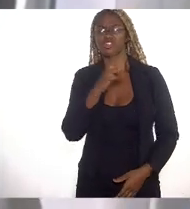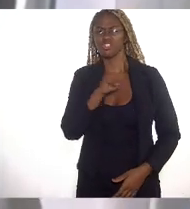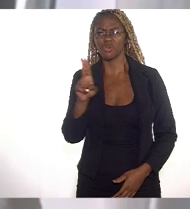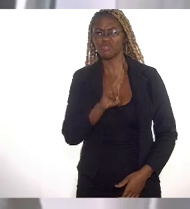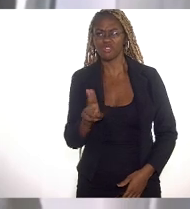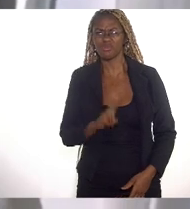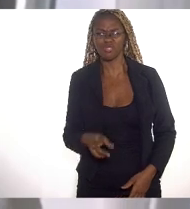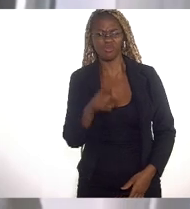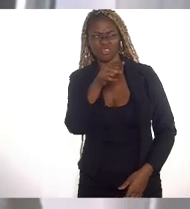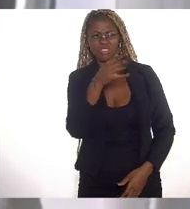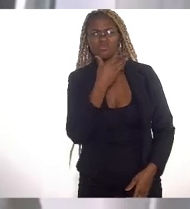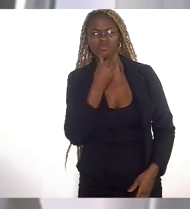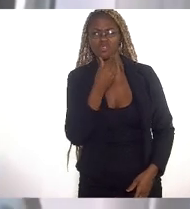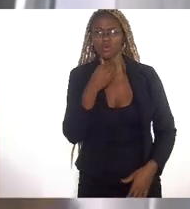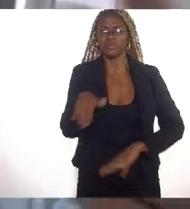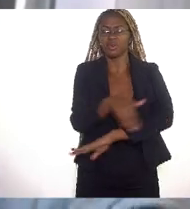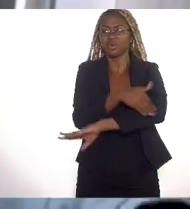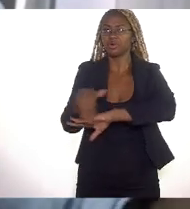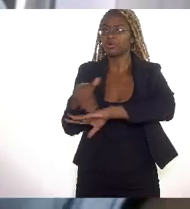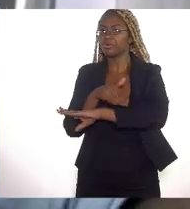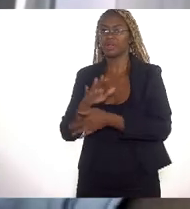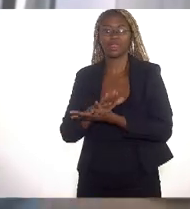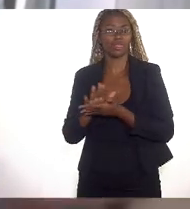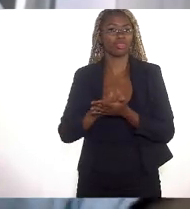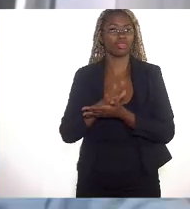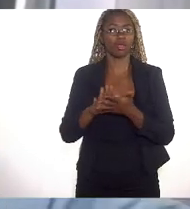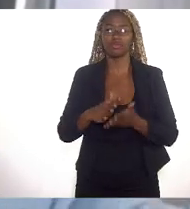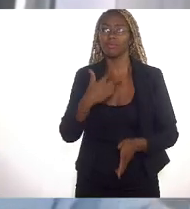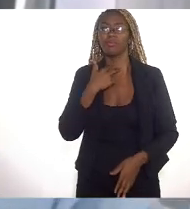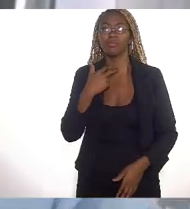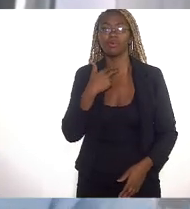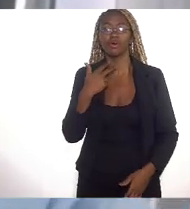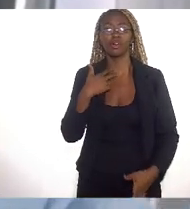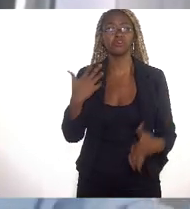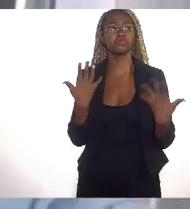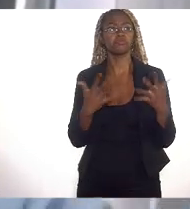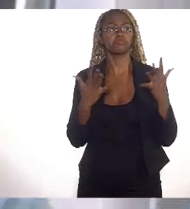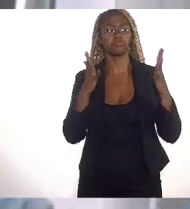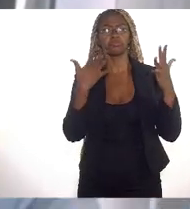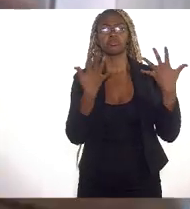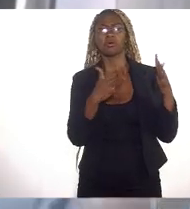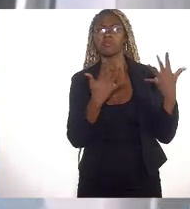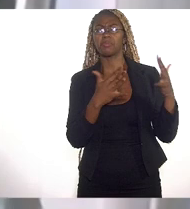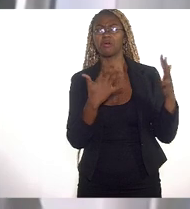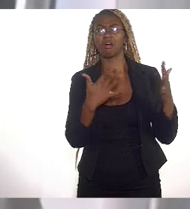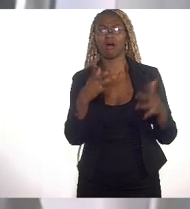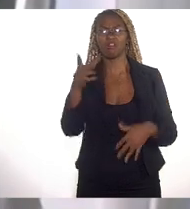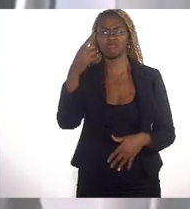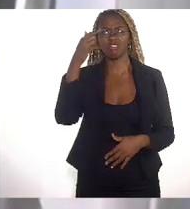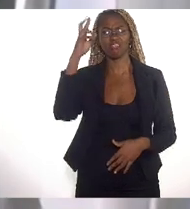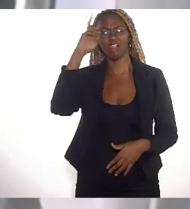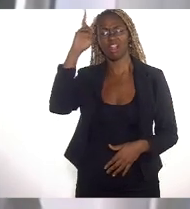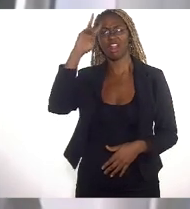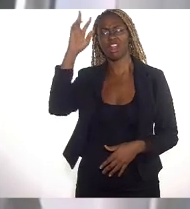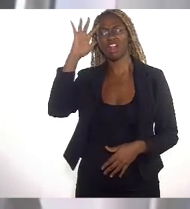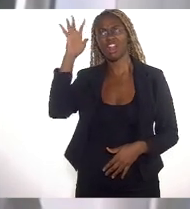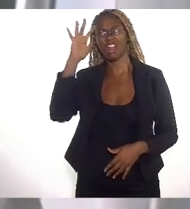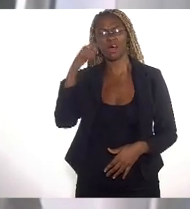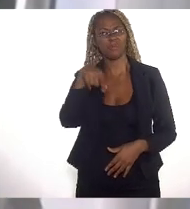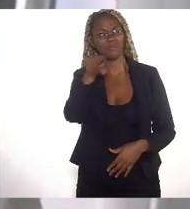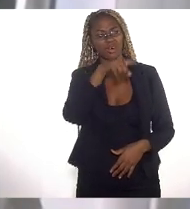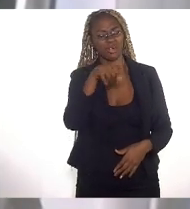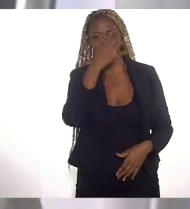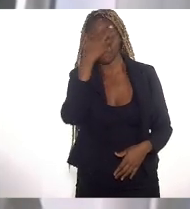né, como homenagens de memória em nossos logradouros públicos, personagens que se